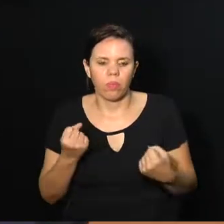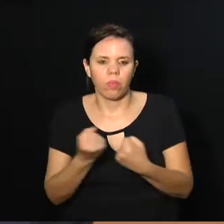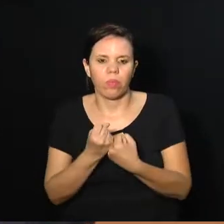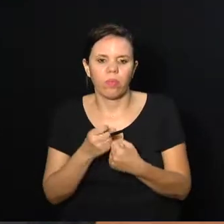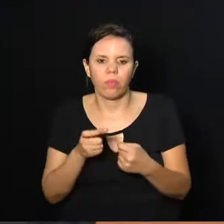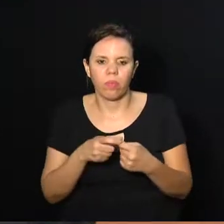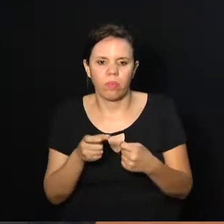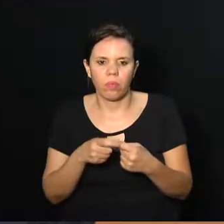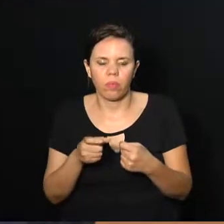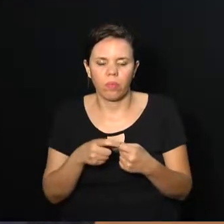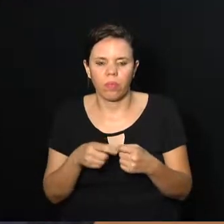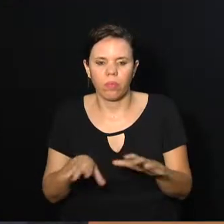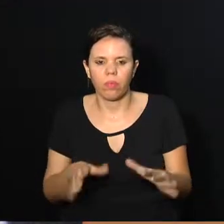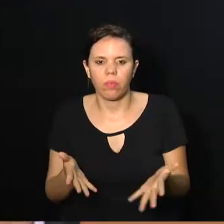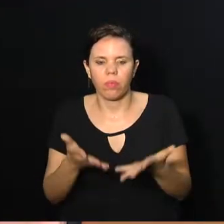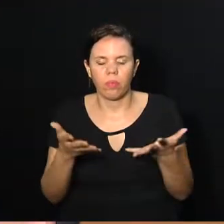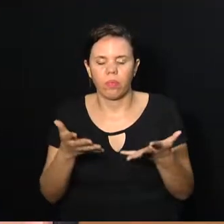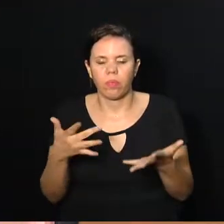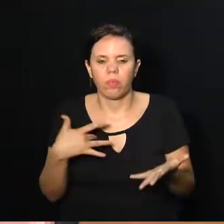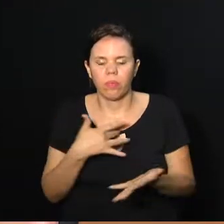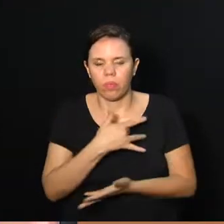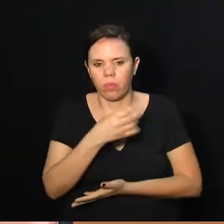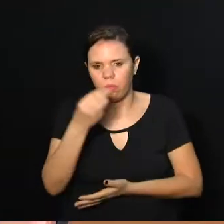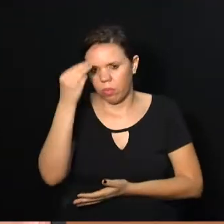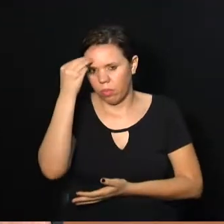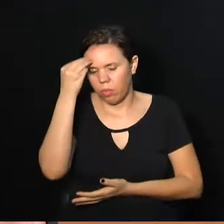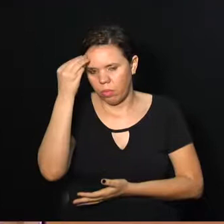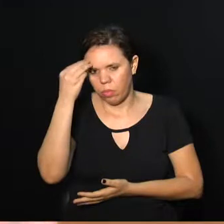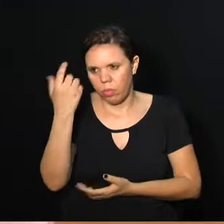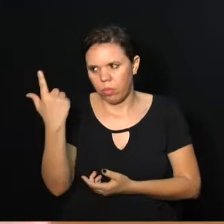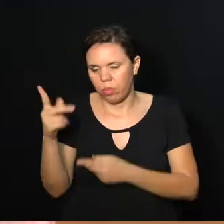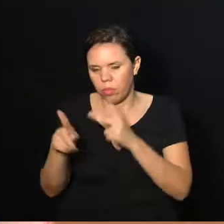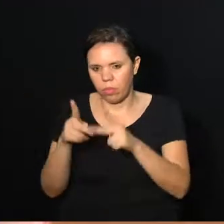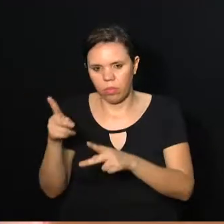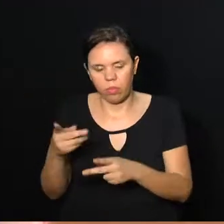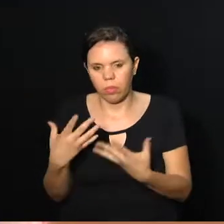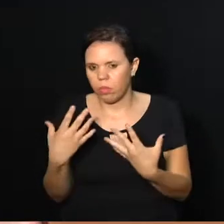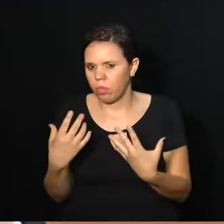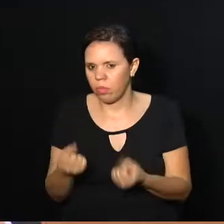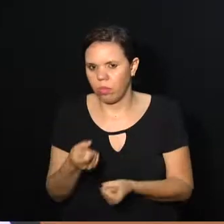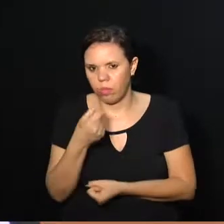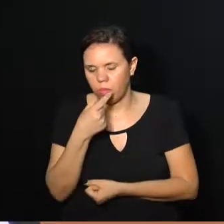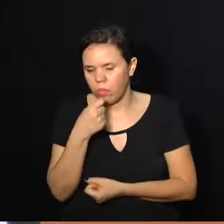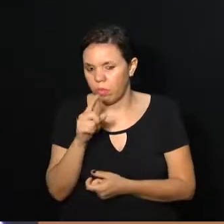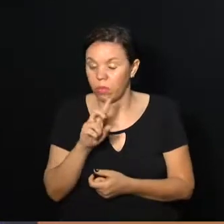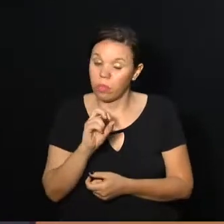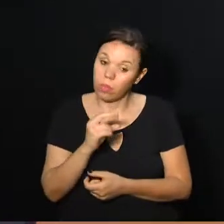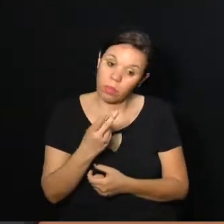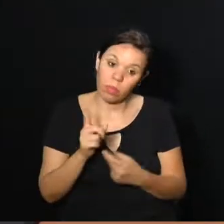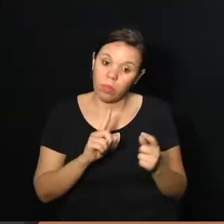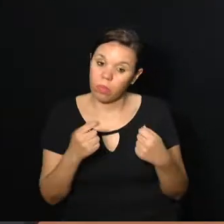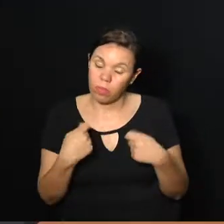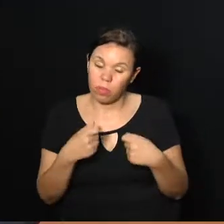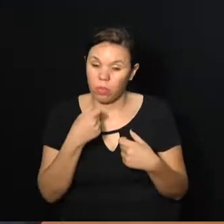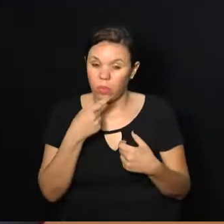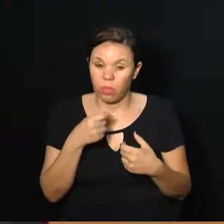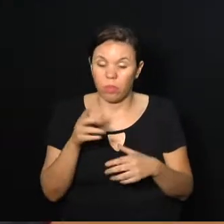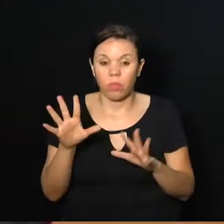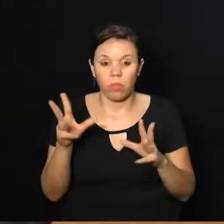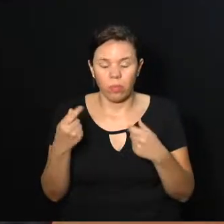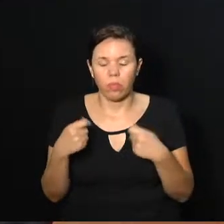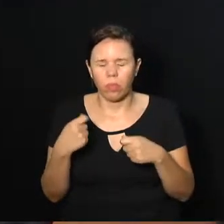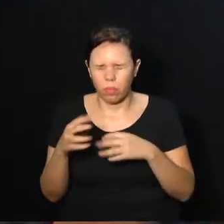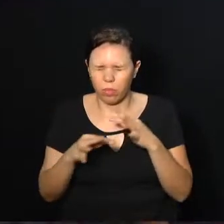precisam da saúde mental. Outras pessoas não aceitam medicamento e não necessitam de medicamento. Então, eu acho que tudo precisa ser